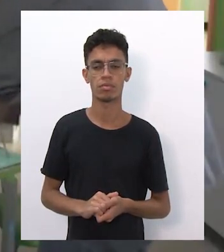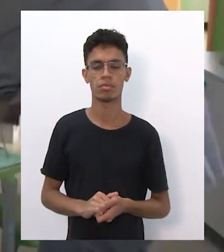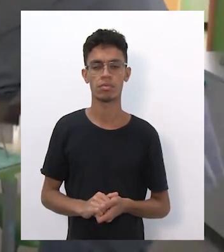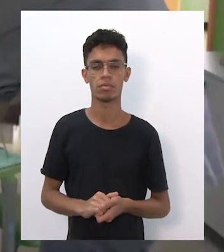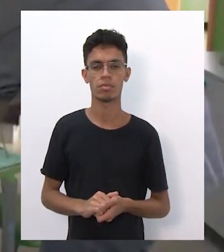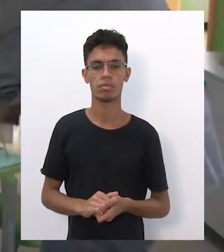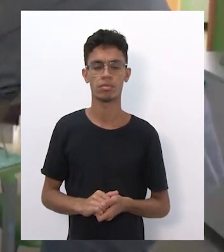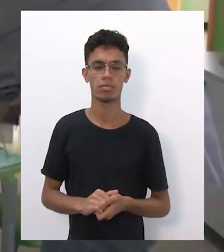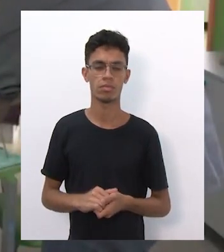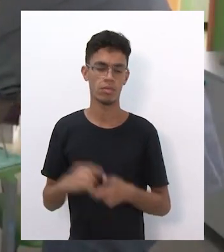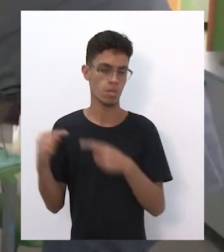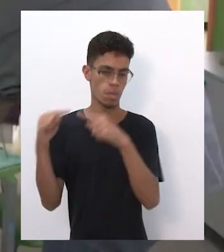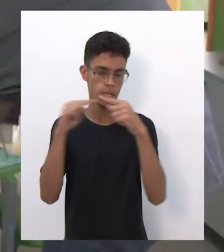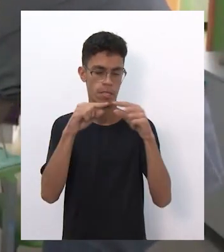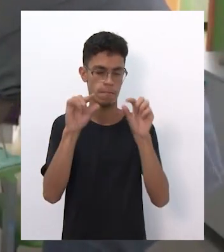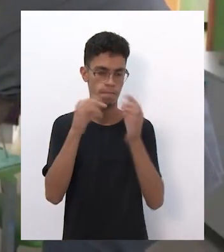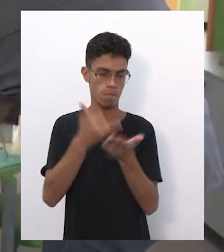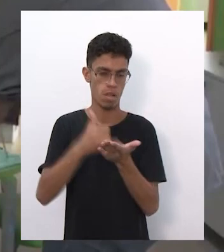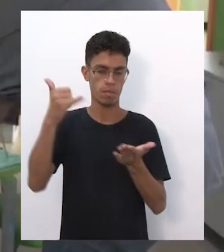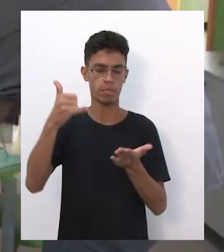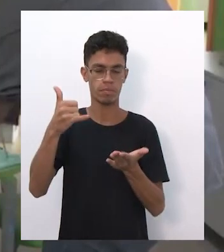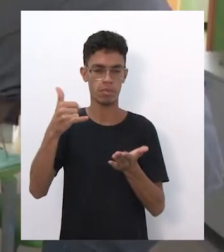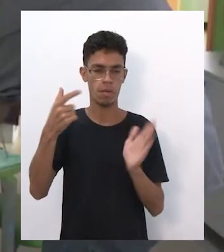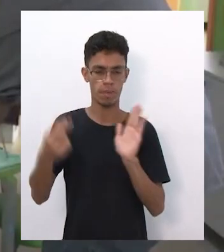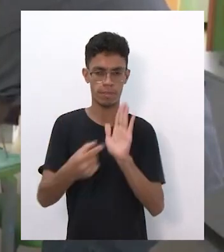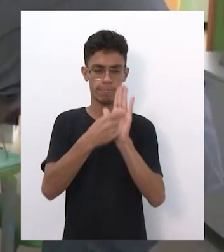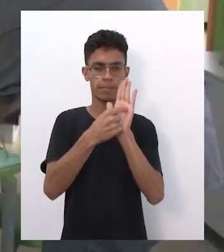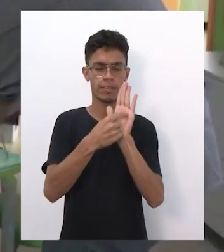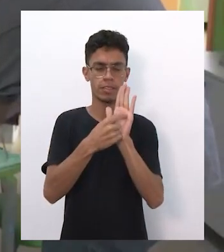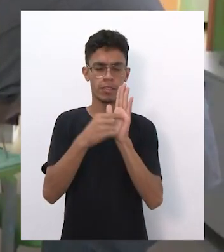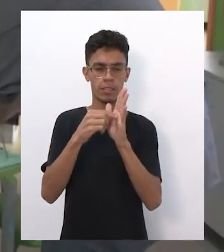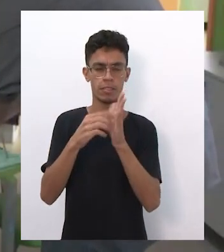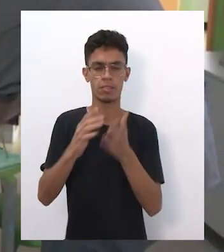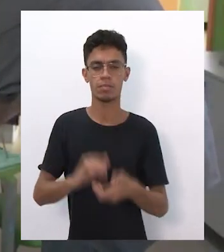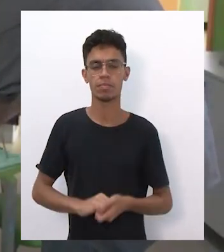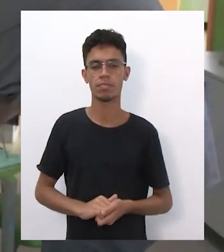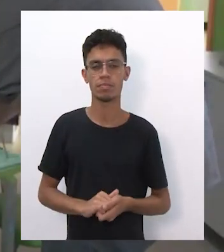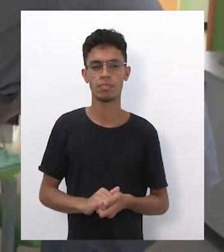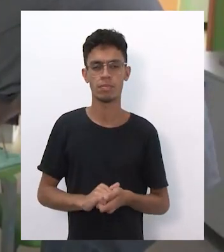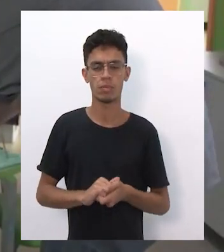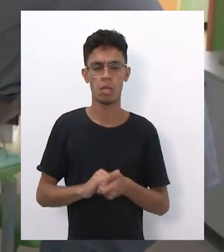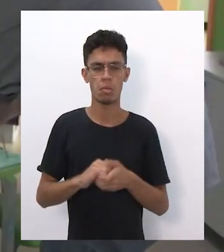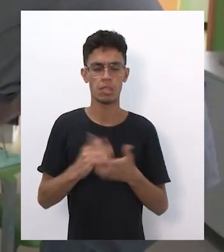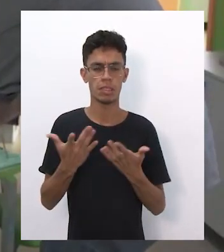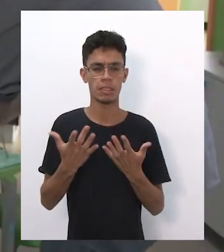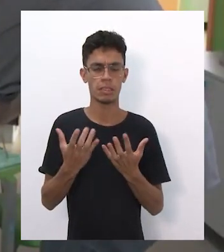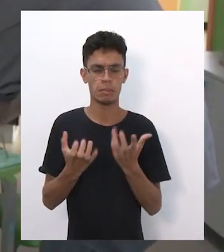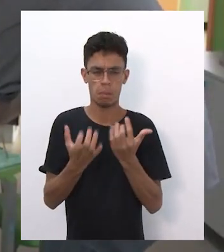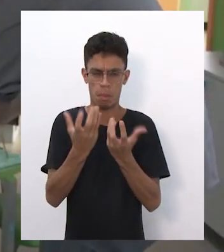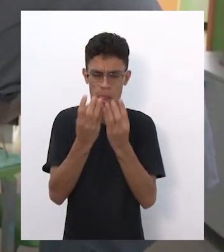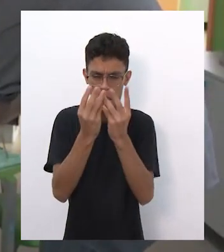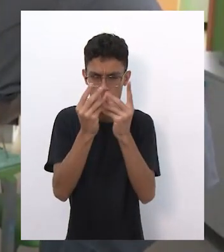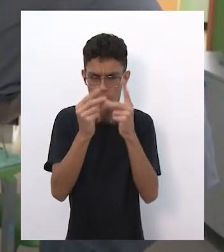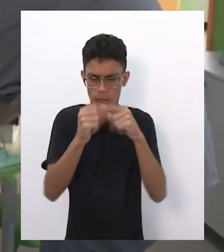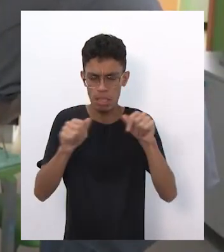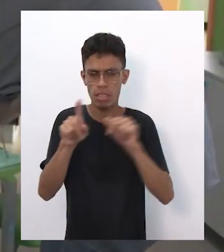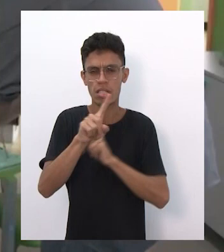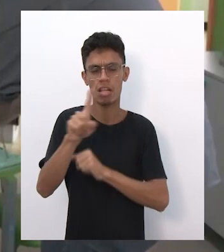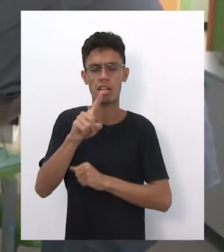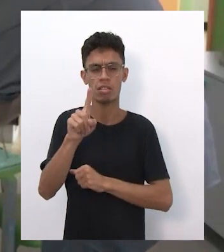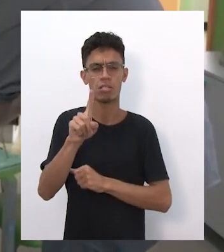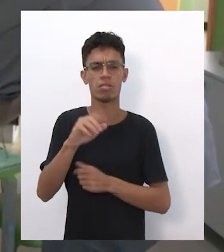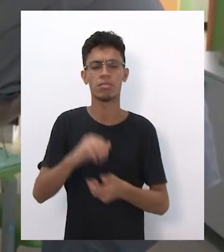LED. Ok? A carga não é tão elevada a ponto de queimar os LEDs. E ainda mais que eles não ficam muito tempo